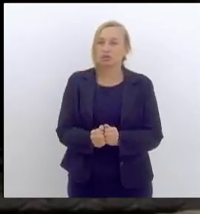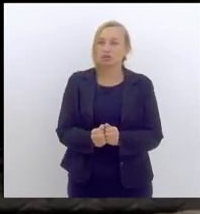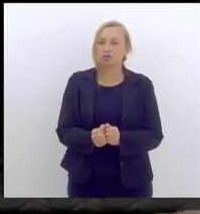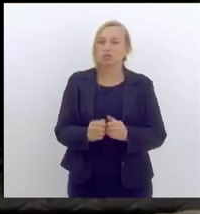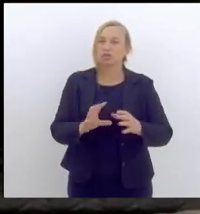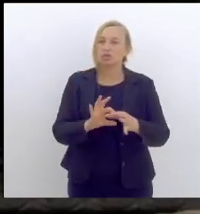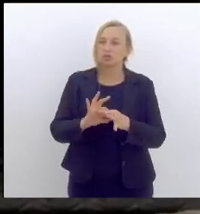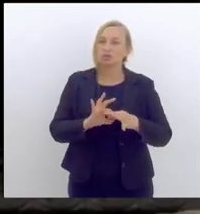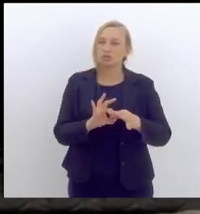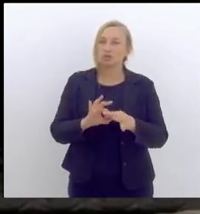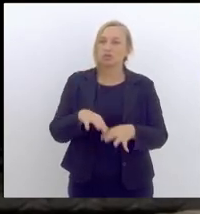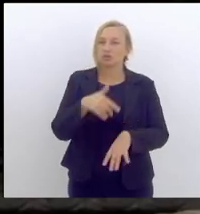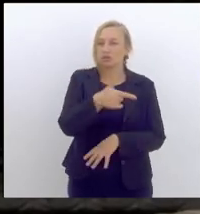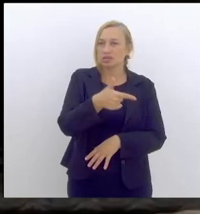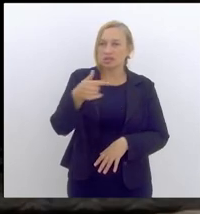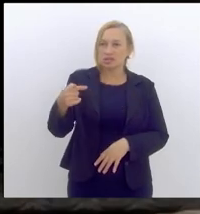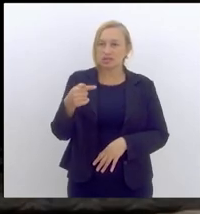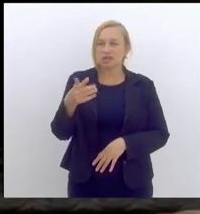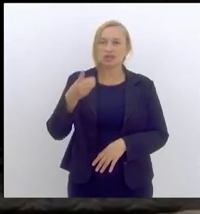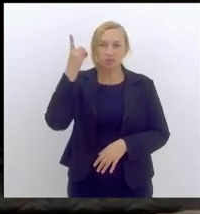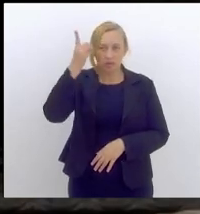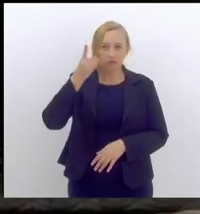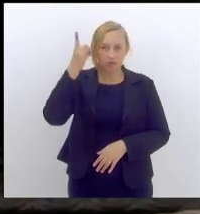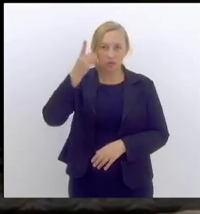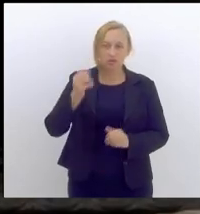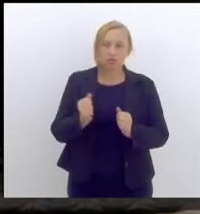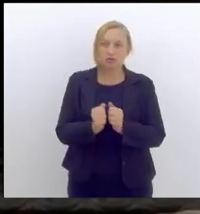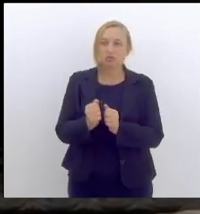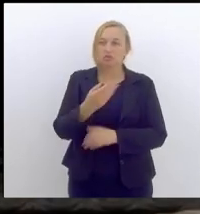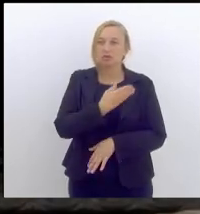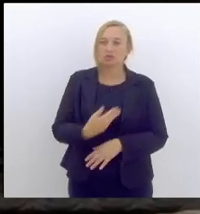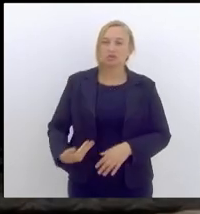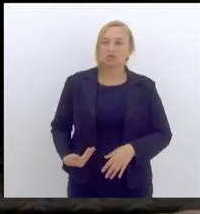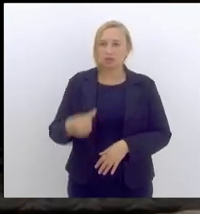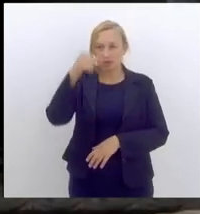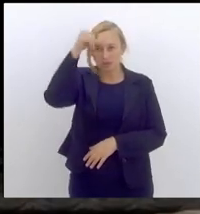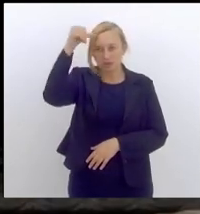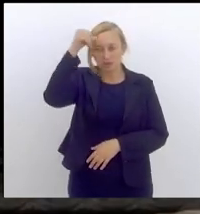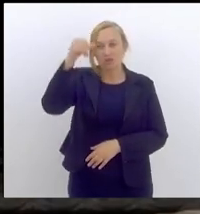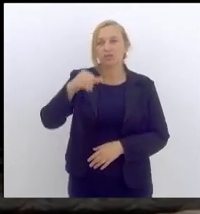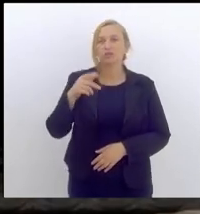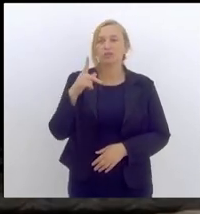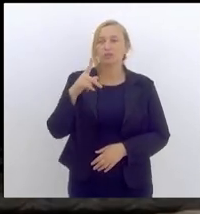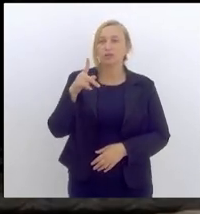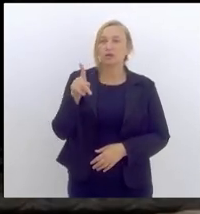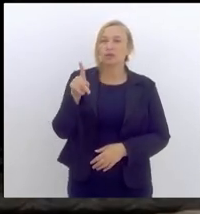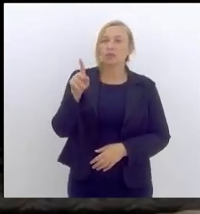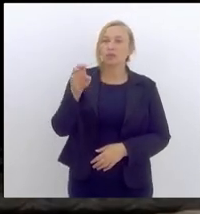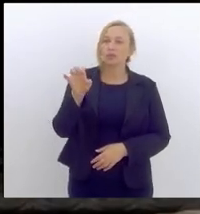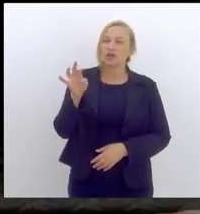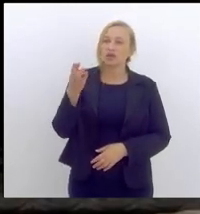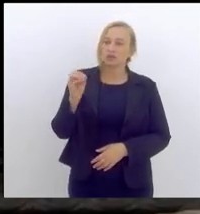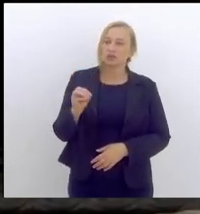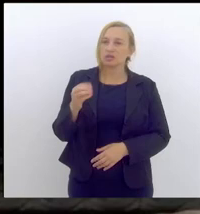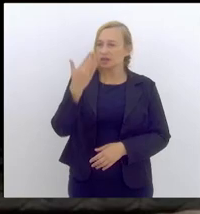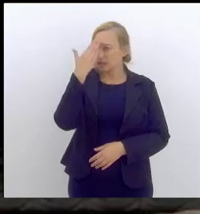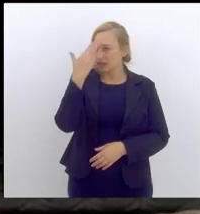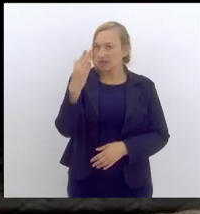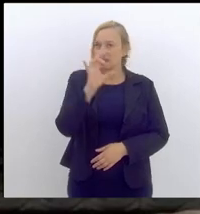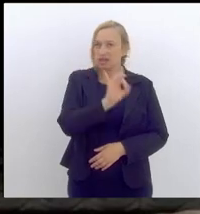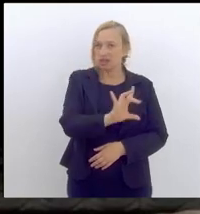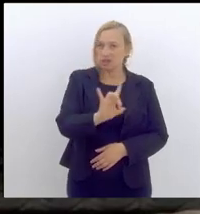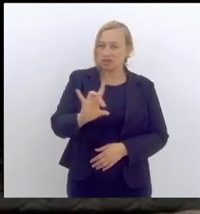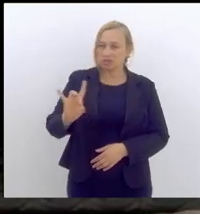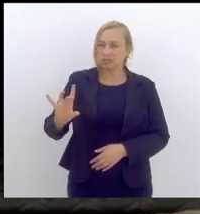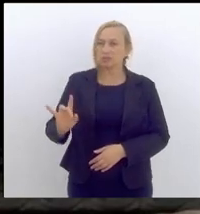17 deputados vão seguir unidos com o governador Cláudio Castro, Pedro Brazão. E agradecer a cada um de